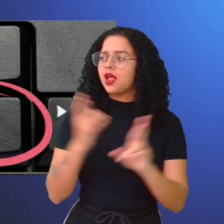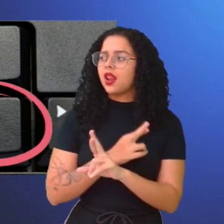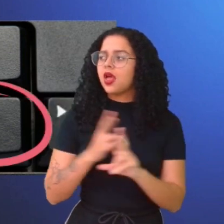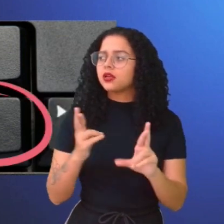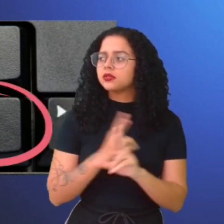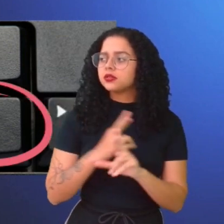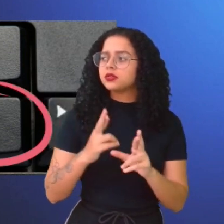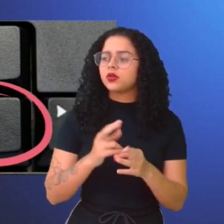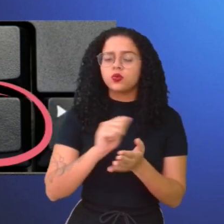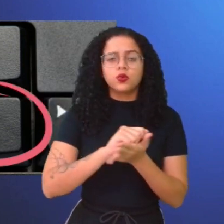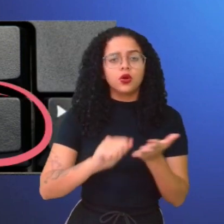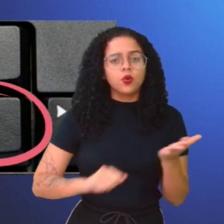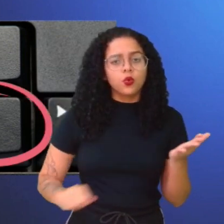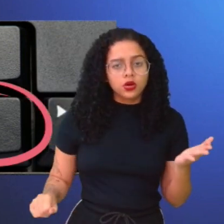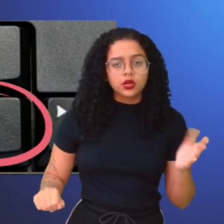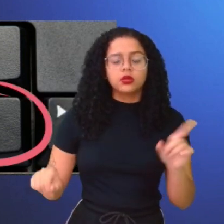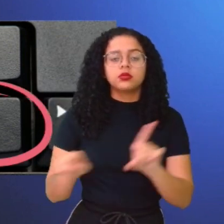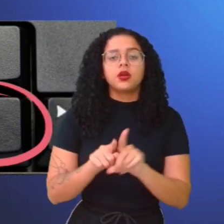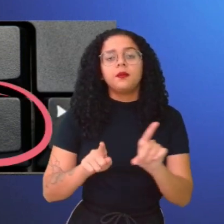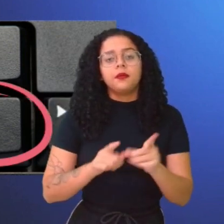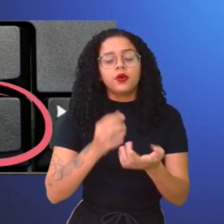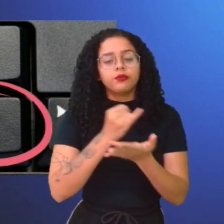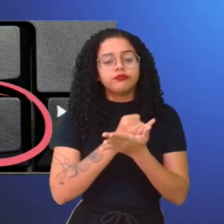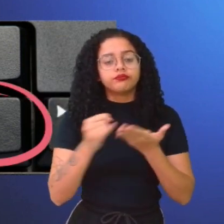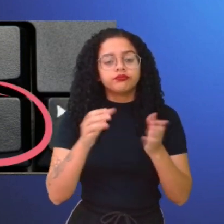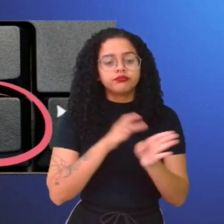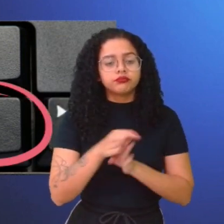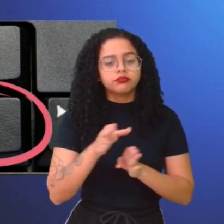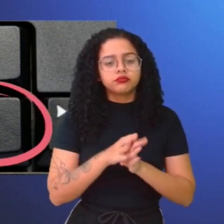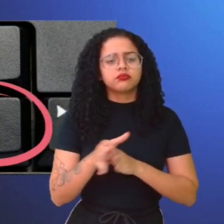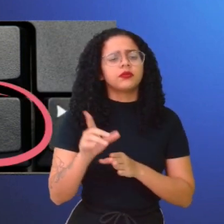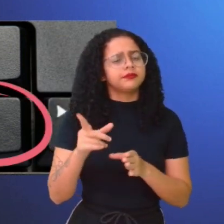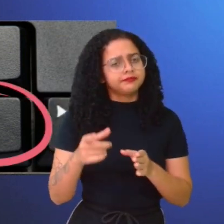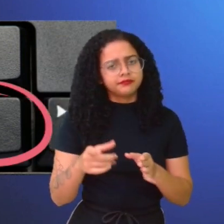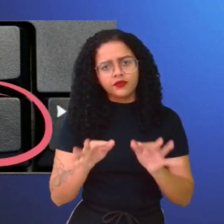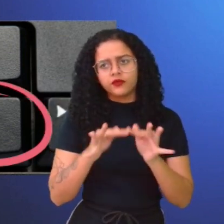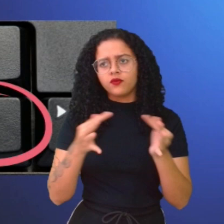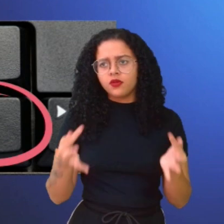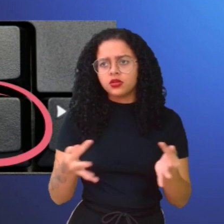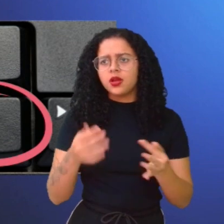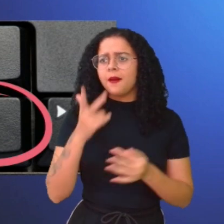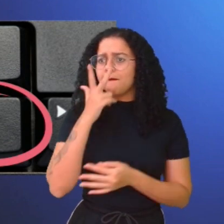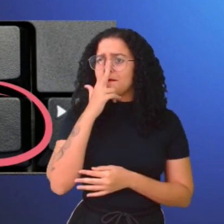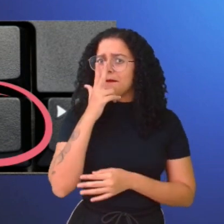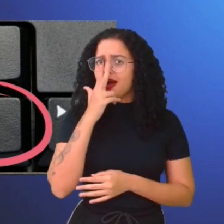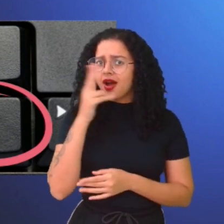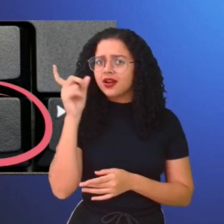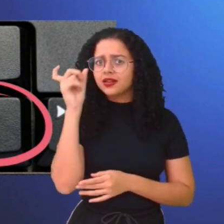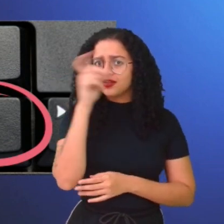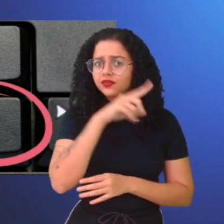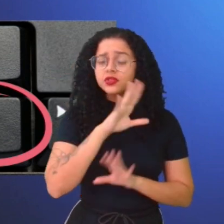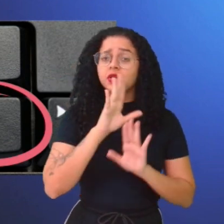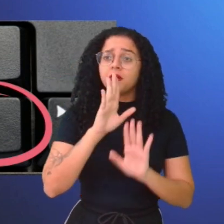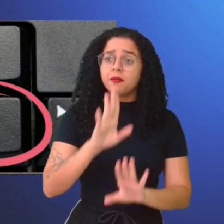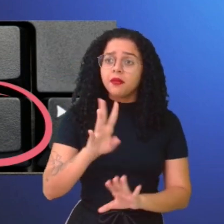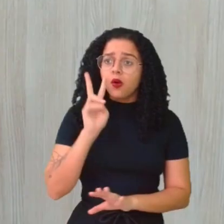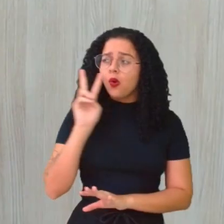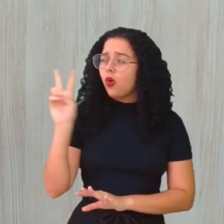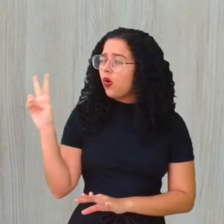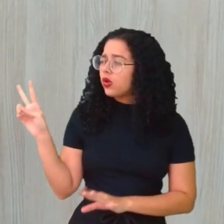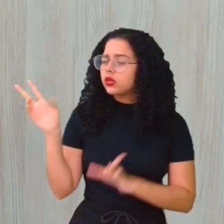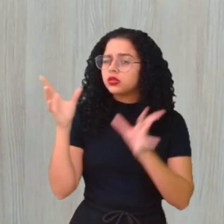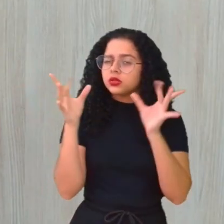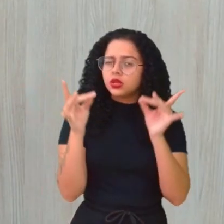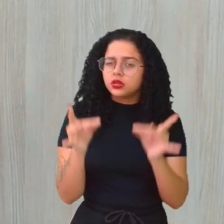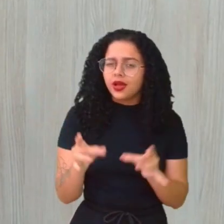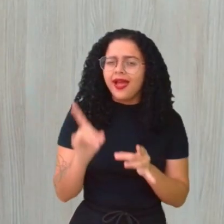do algoritmo com as instruções foi bem intuitiva. Foi bem intuitiva. Parece ser difícil, mas se você olhar com calma, é